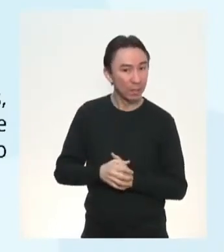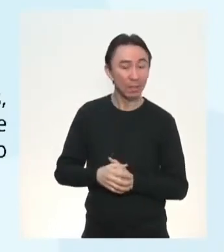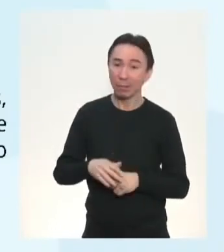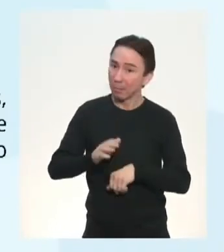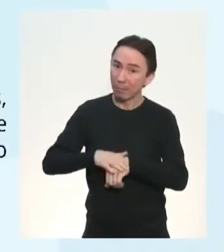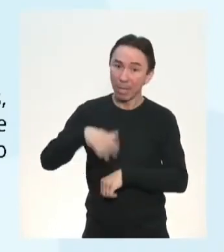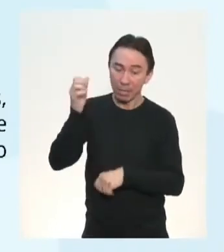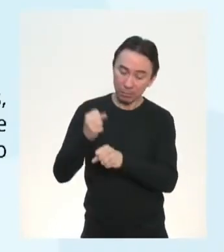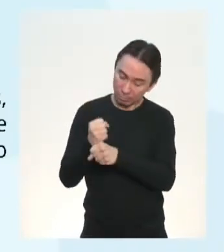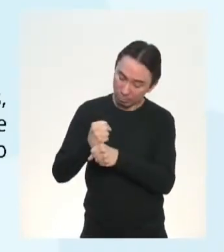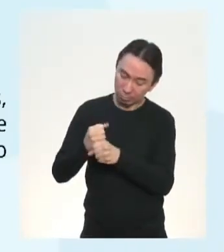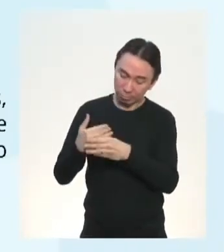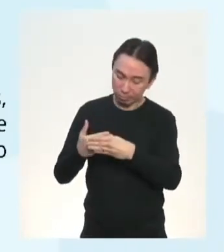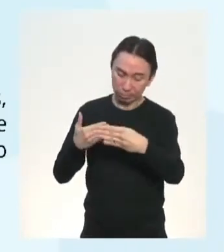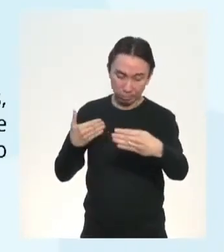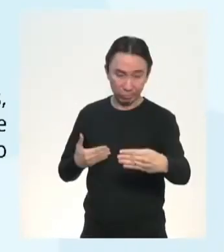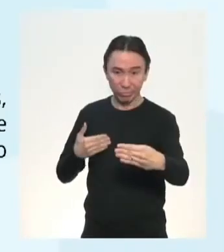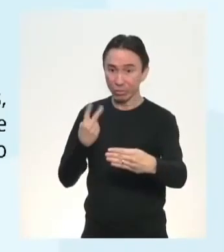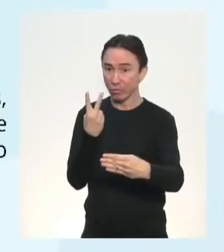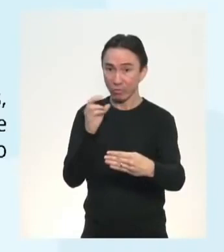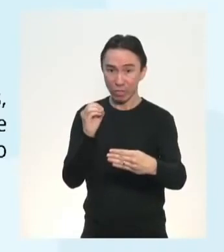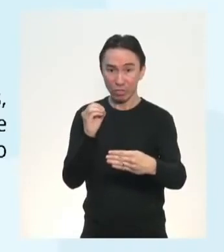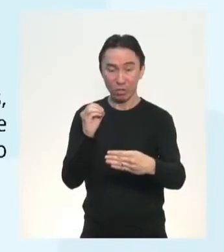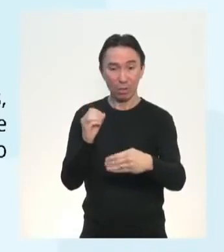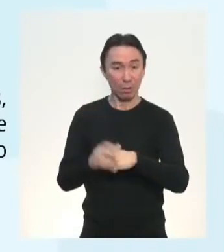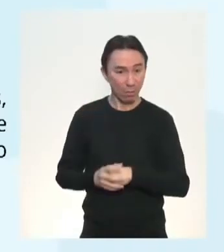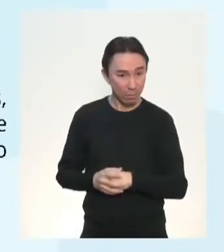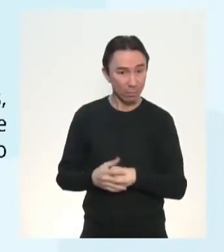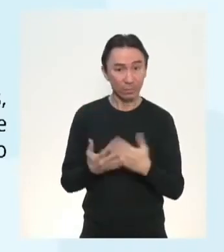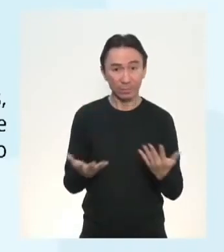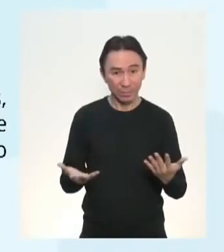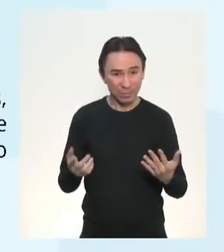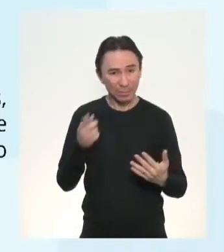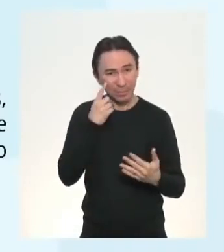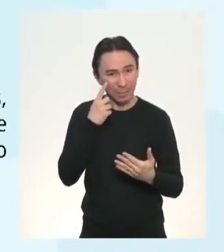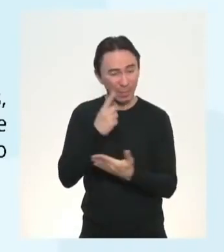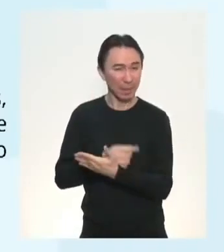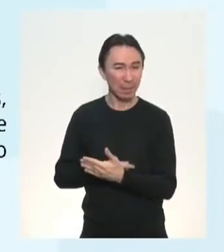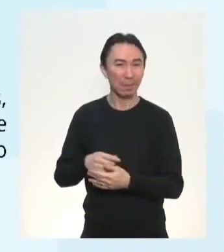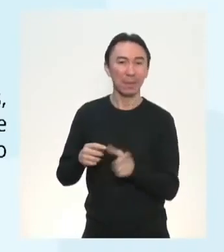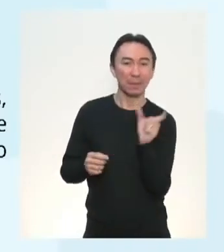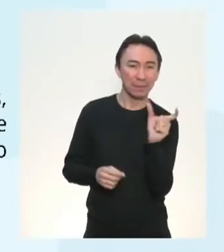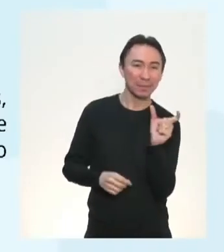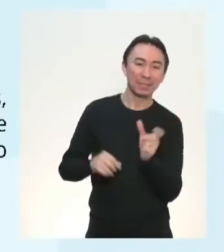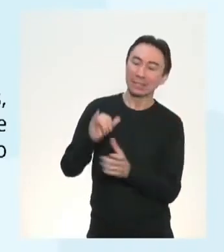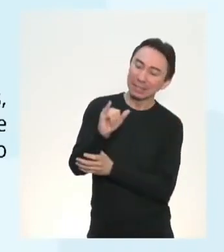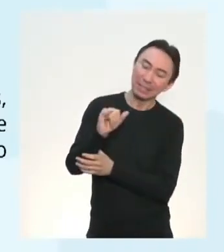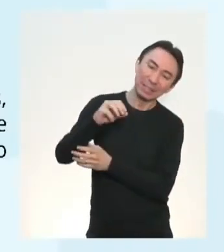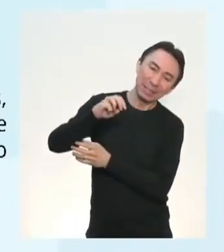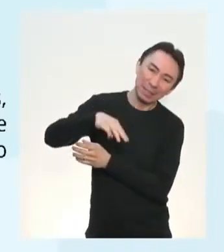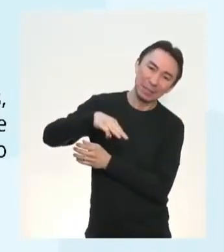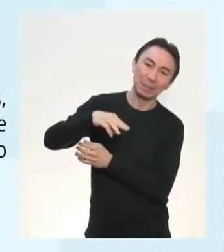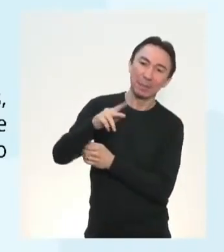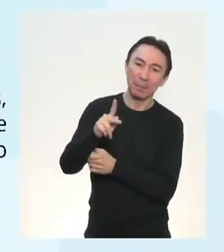intensidade extrema, chuvas e precipitação. Impactante, como vocês colocaram aí, também tem essa ideia